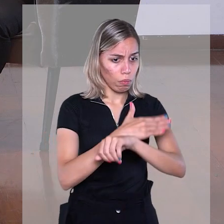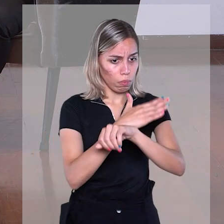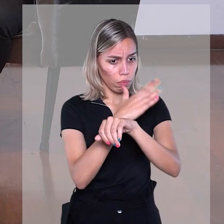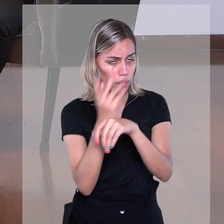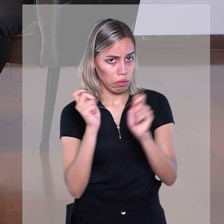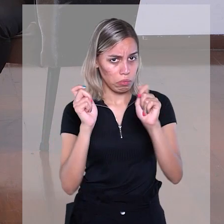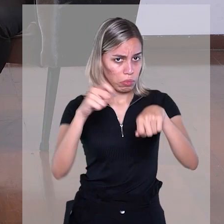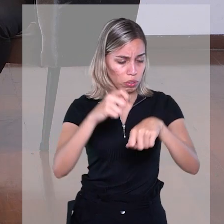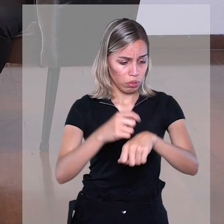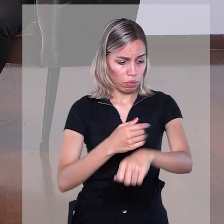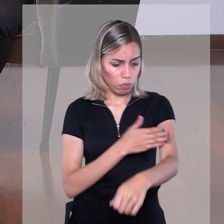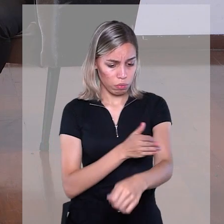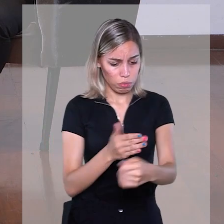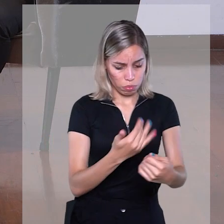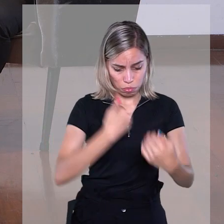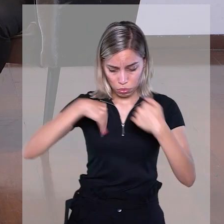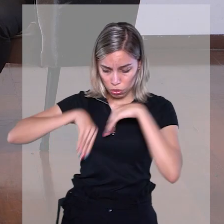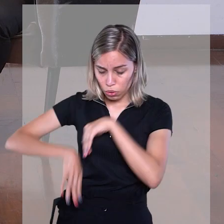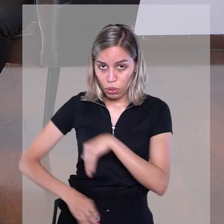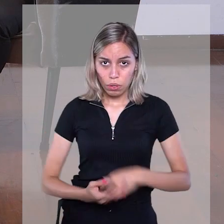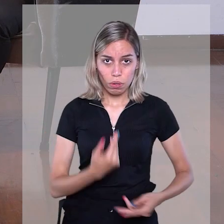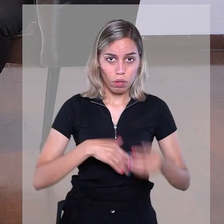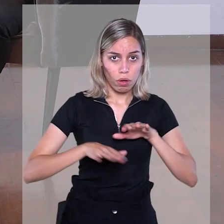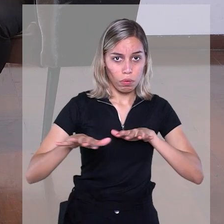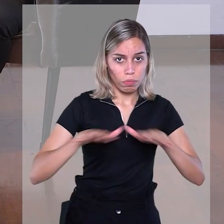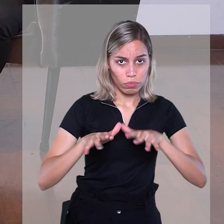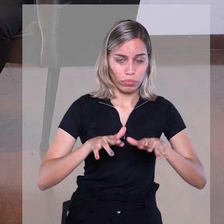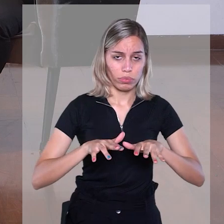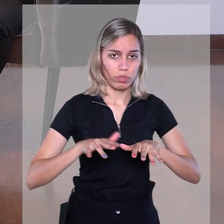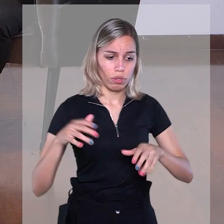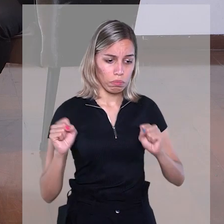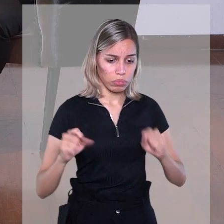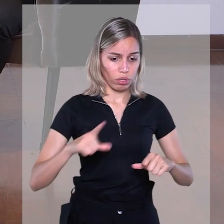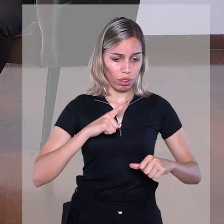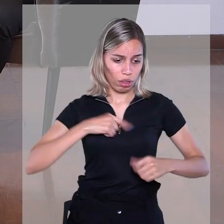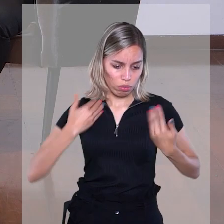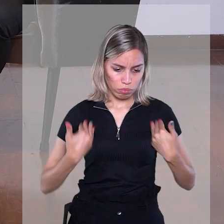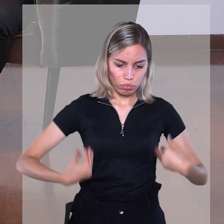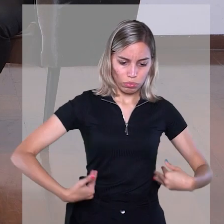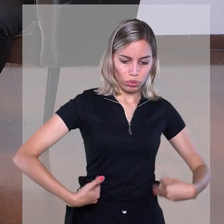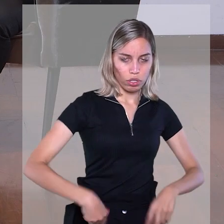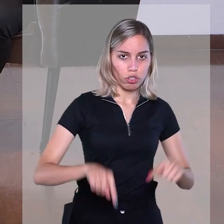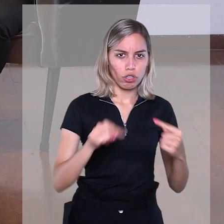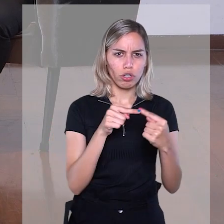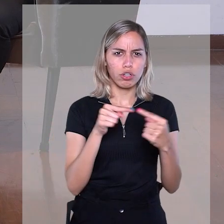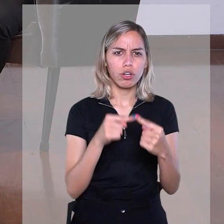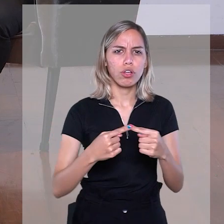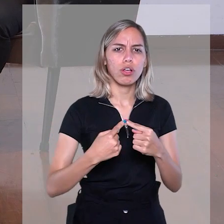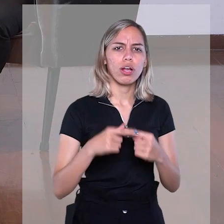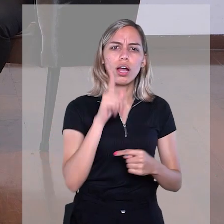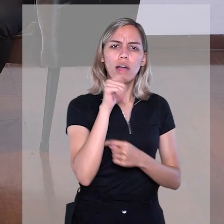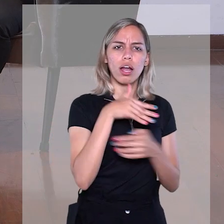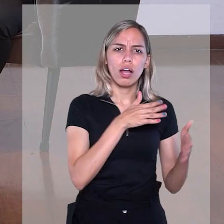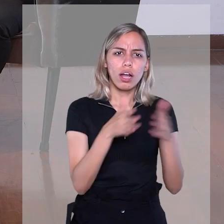que porventura nasçam dentro do meu corpo como se fossem rios e não ruas. Não sei onde vai dar essa cantilena que anotei outro dia, mal saído